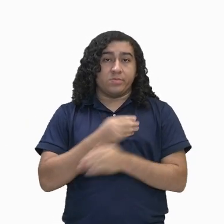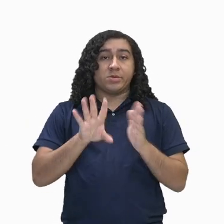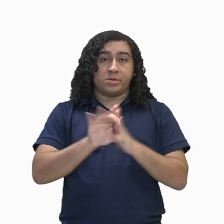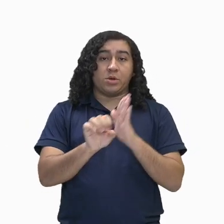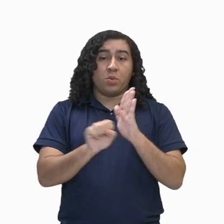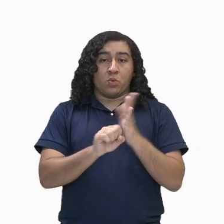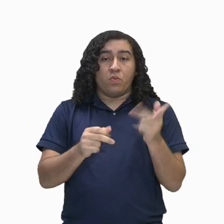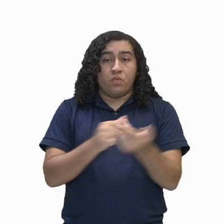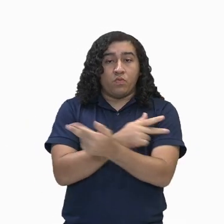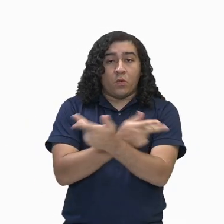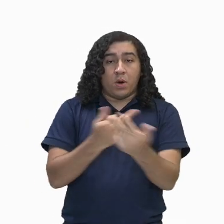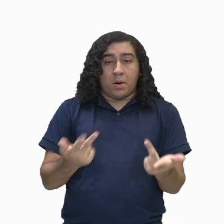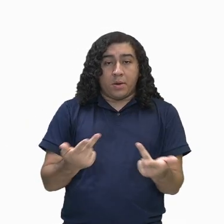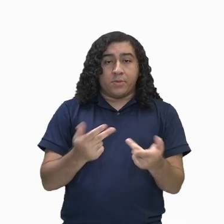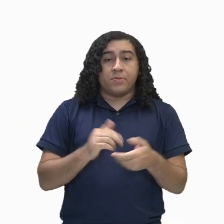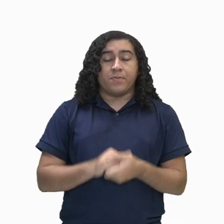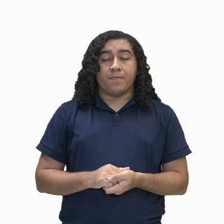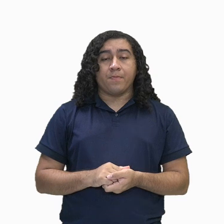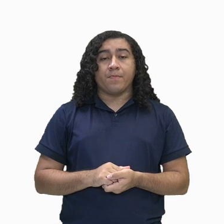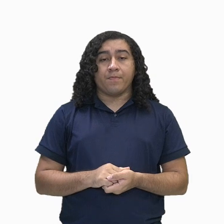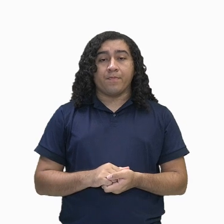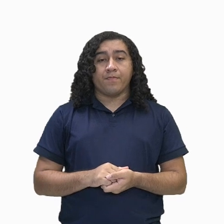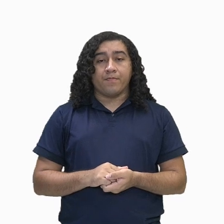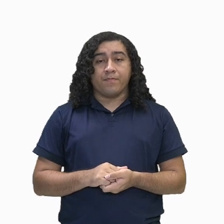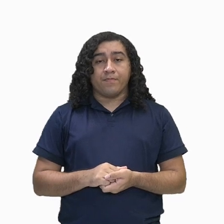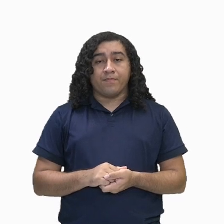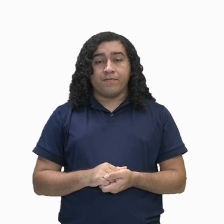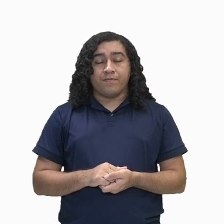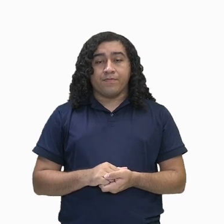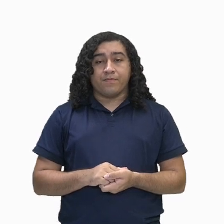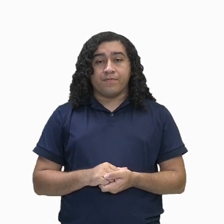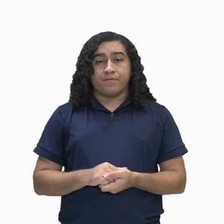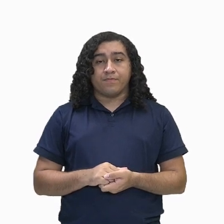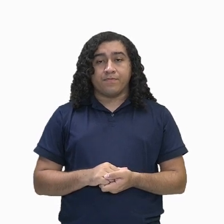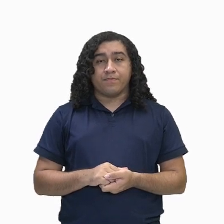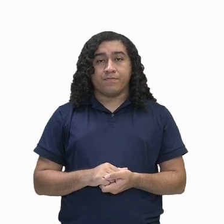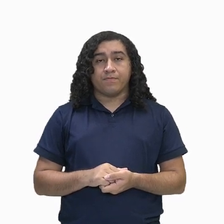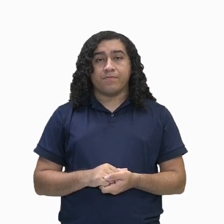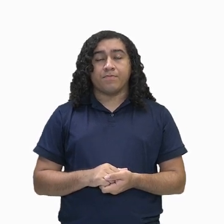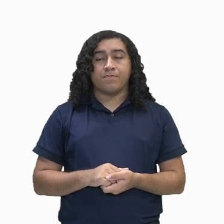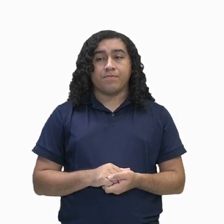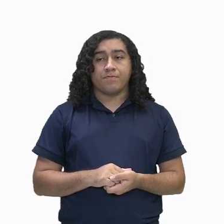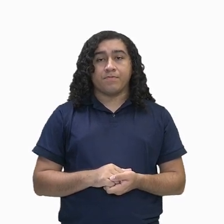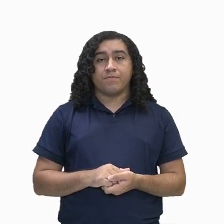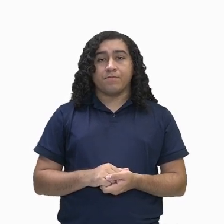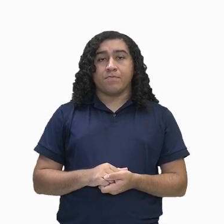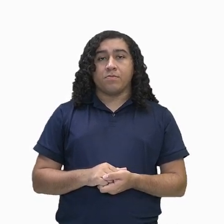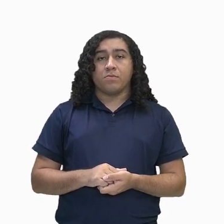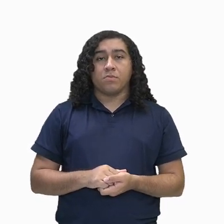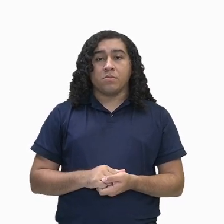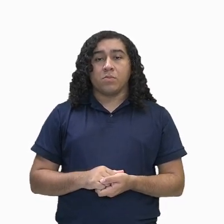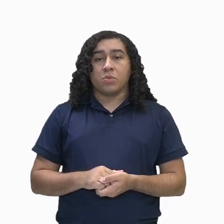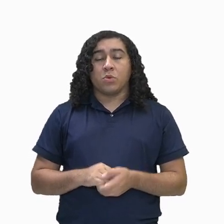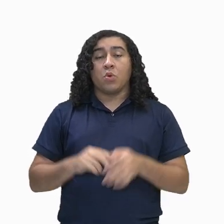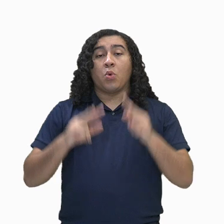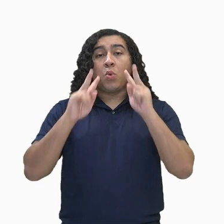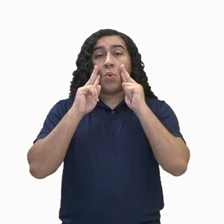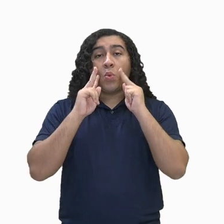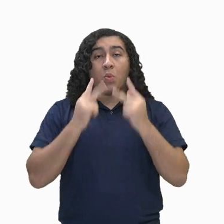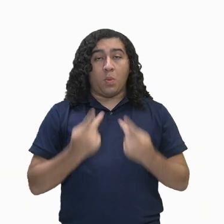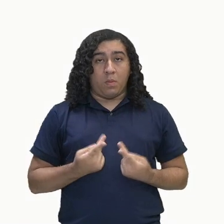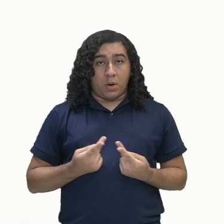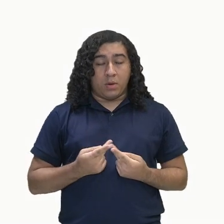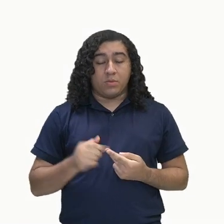mundo simbólico. Presta bem atenção. Então, todo mundo, o ser humano, ele está imerso em um